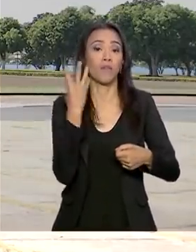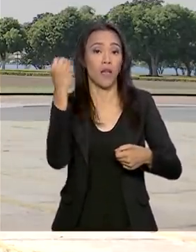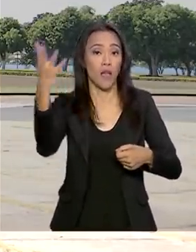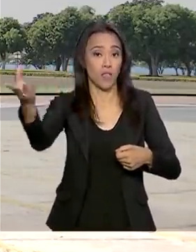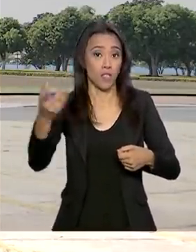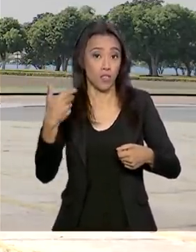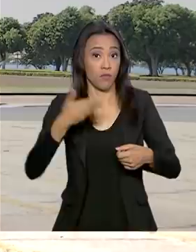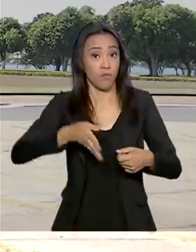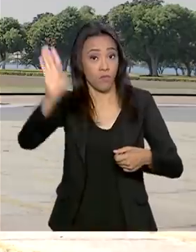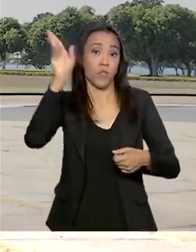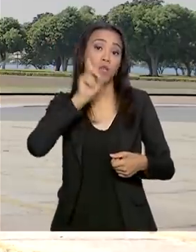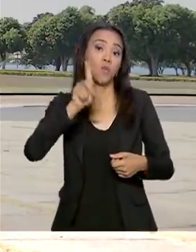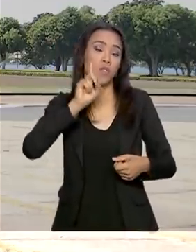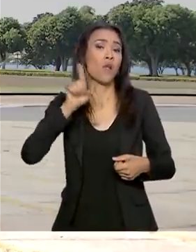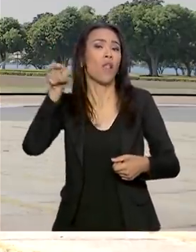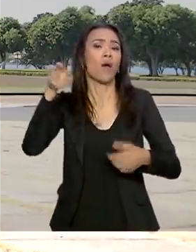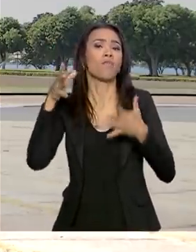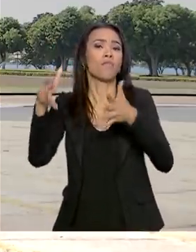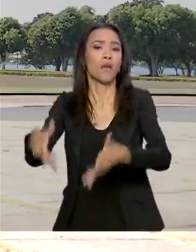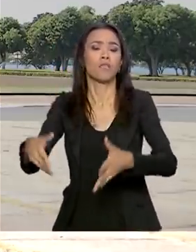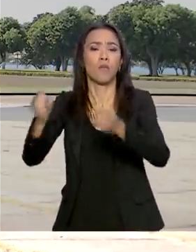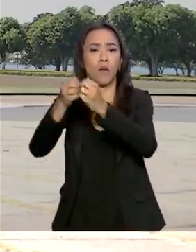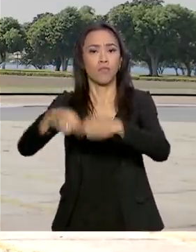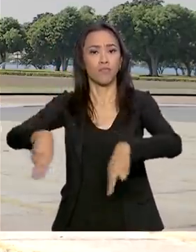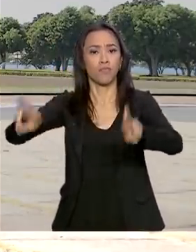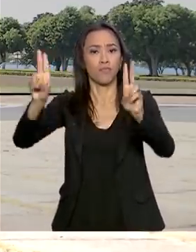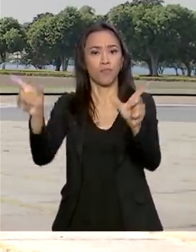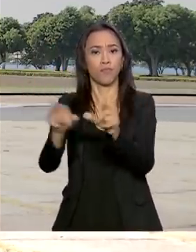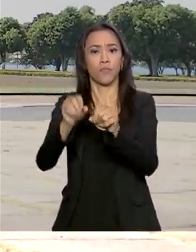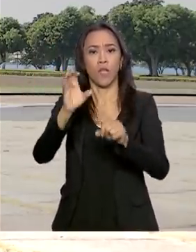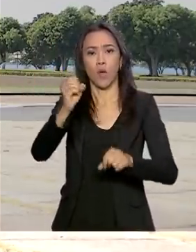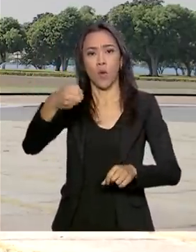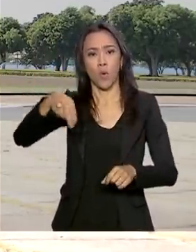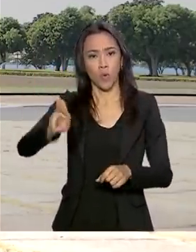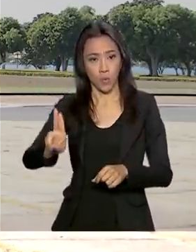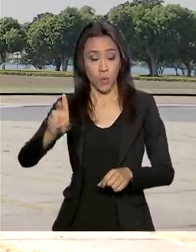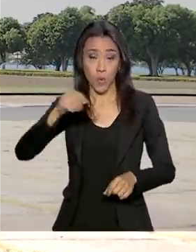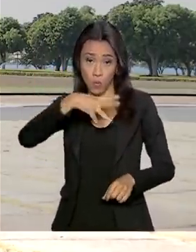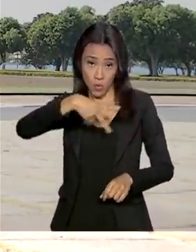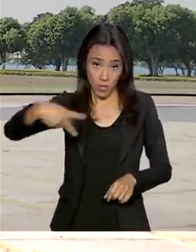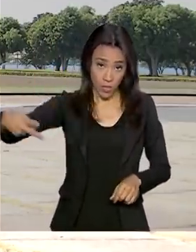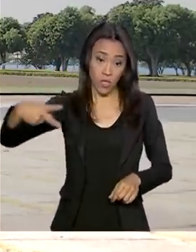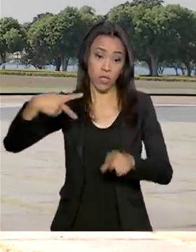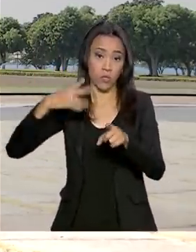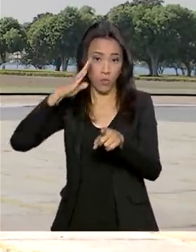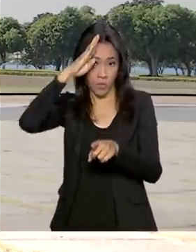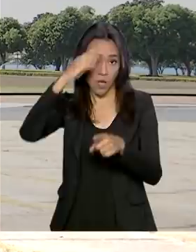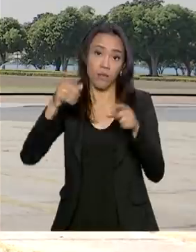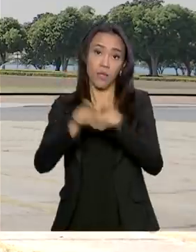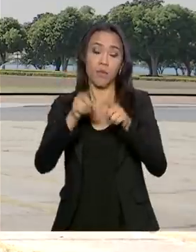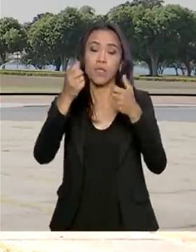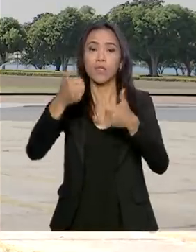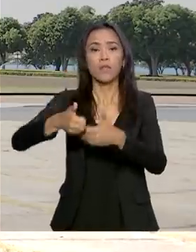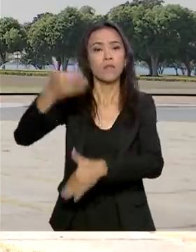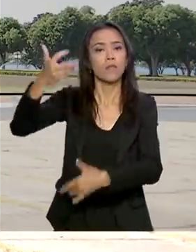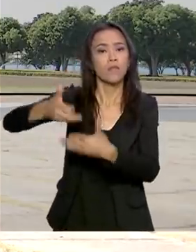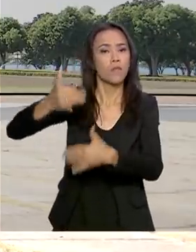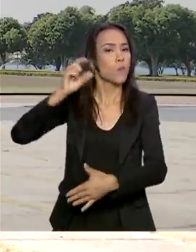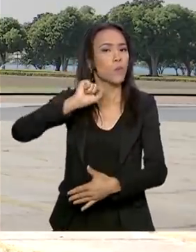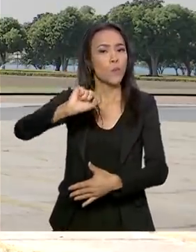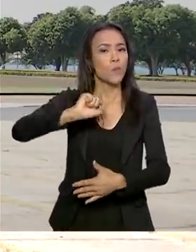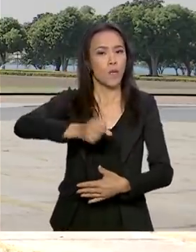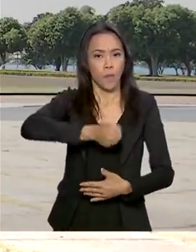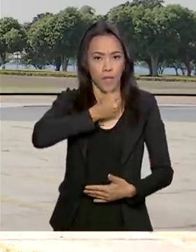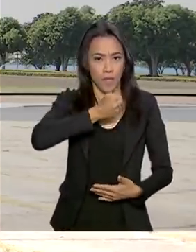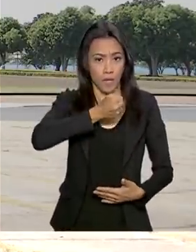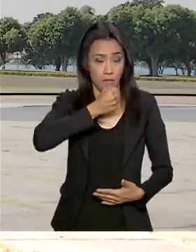para participar da Assembleia Geral da ONU. O presidente Bolsonaro comentou, inclusive, nas redes sociais sobre uma entrevista que ele concedeu a uma